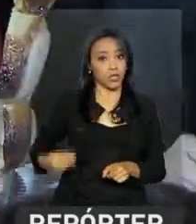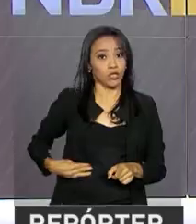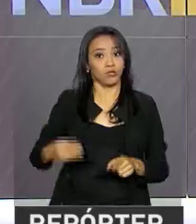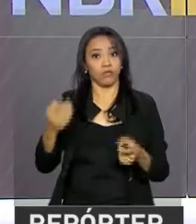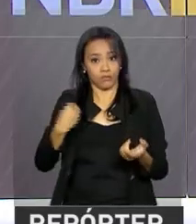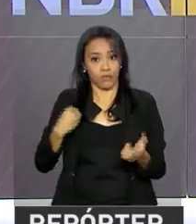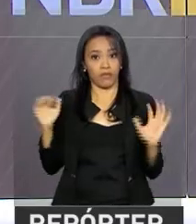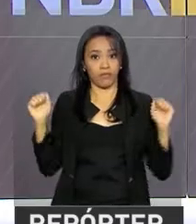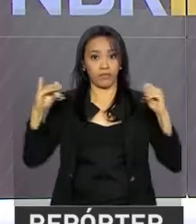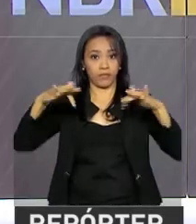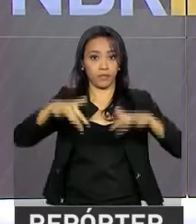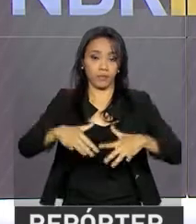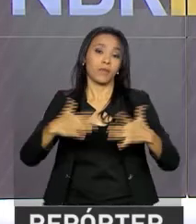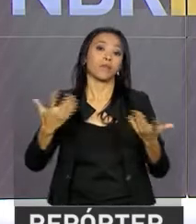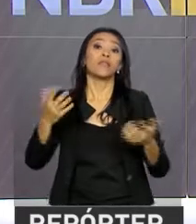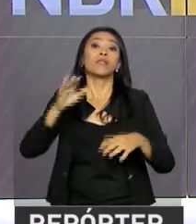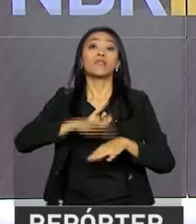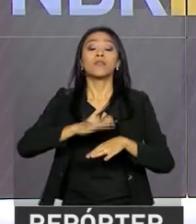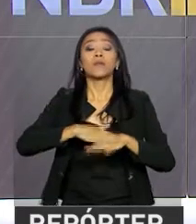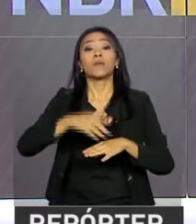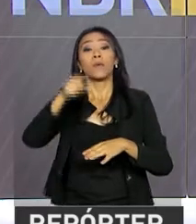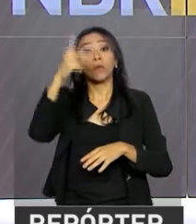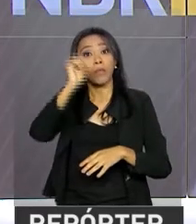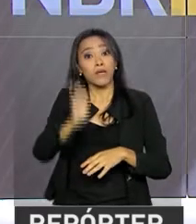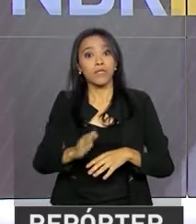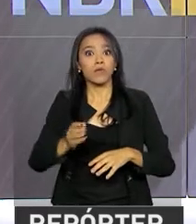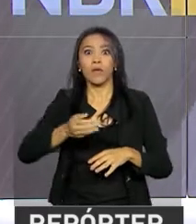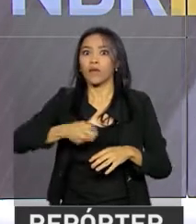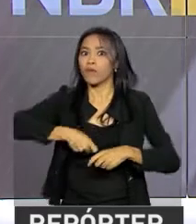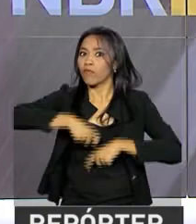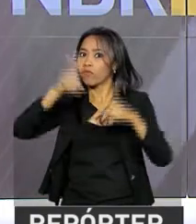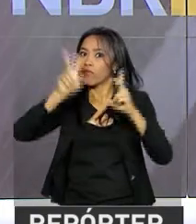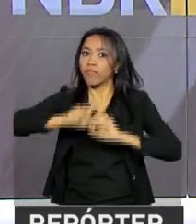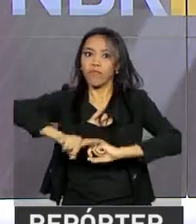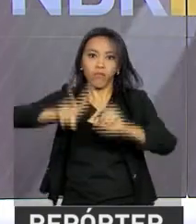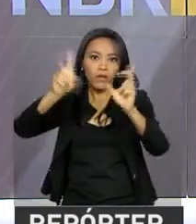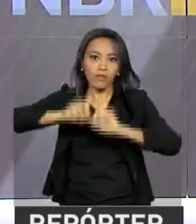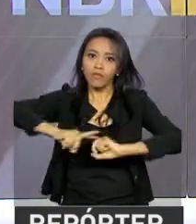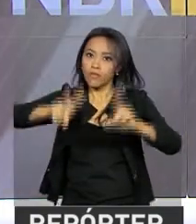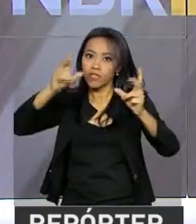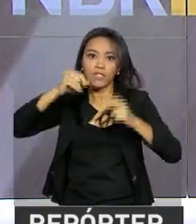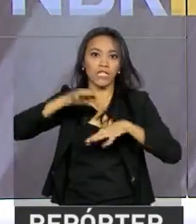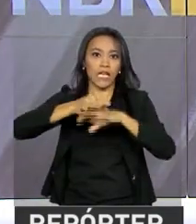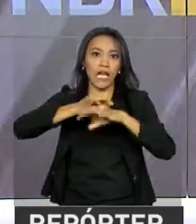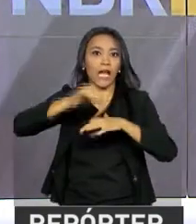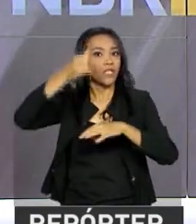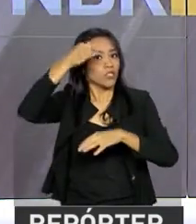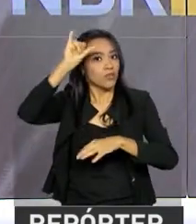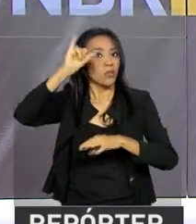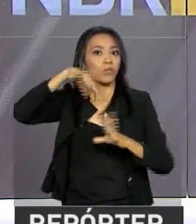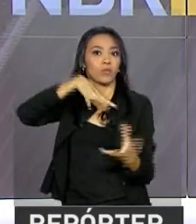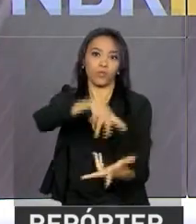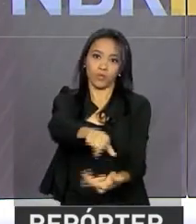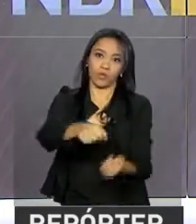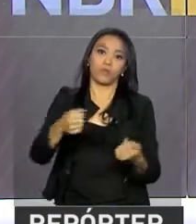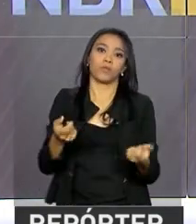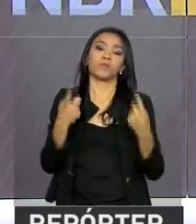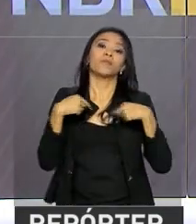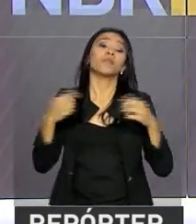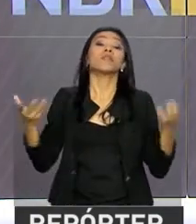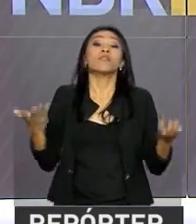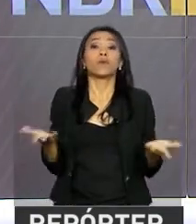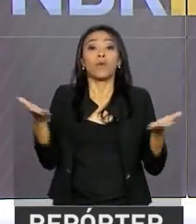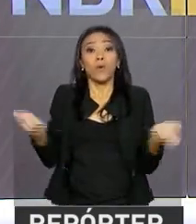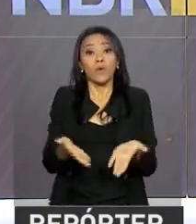o brasil é o maior exportador de carne bovina do mundo e hoje presidente michel temer